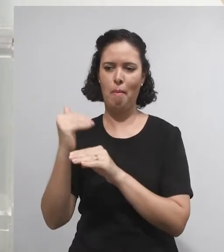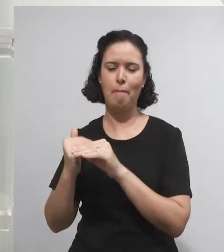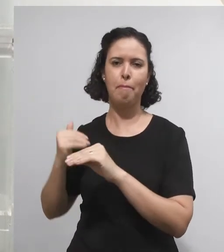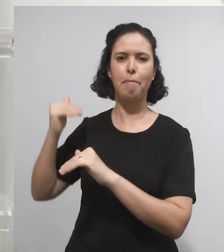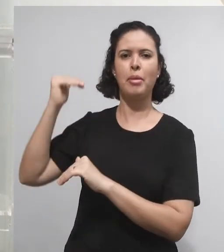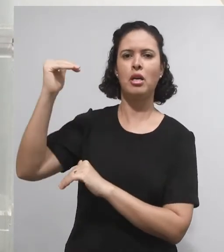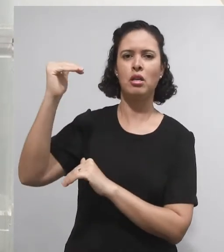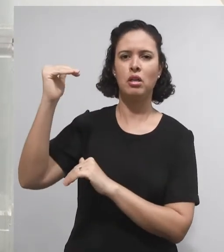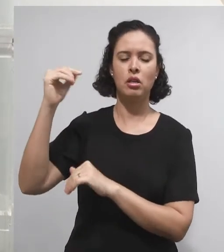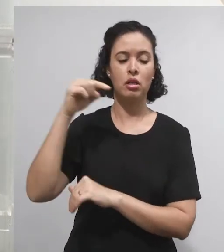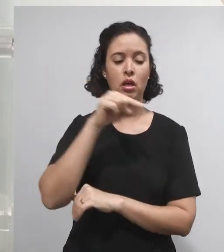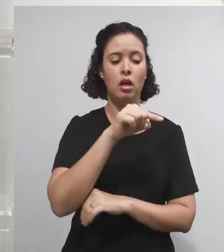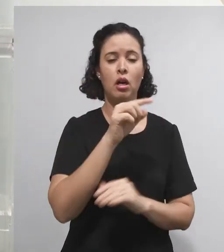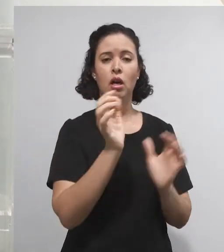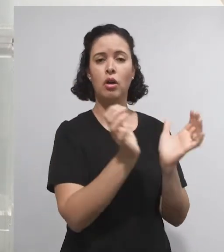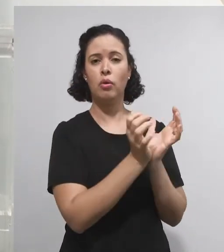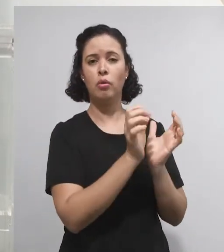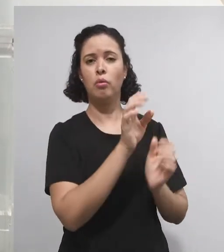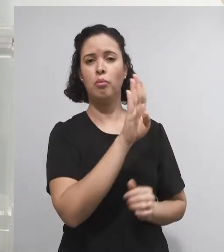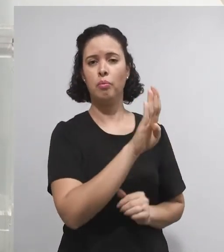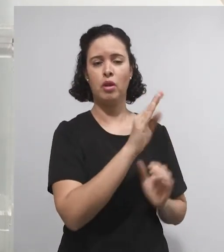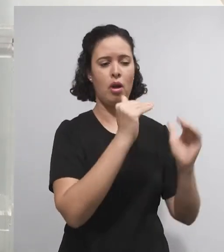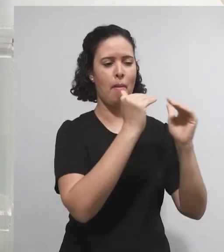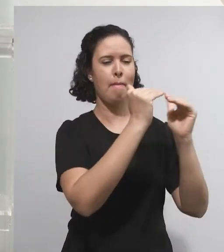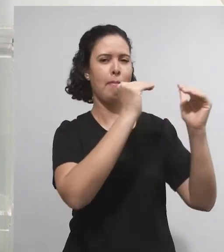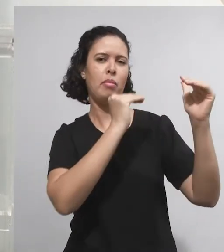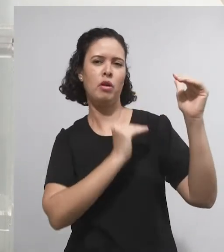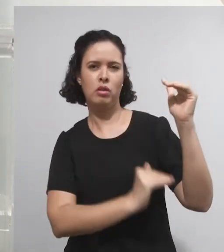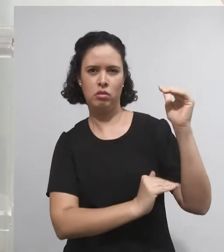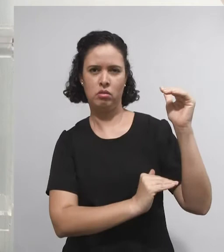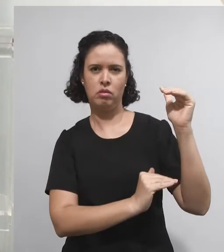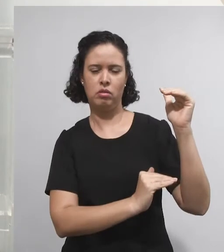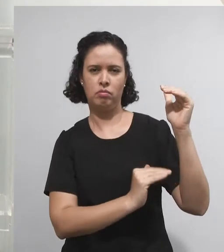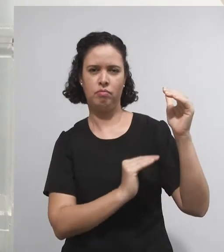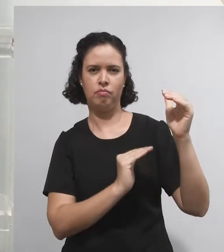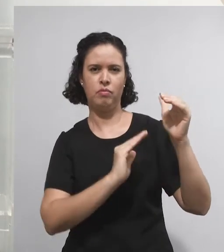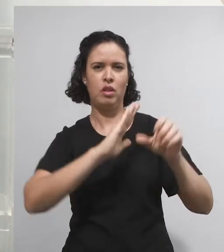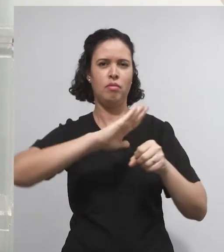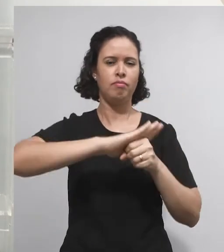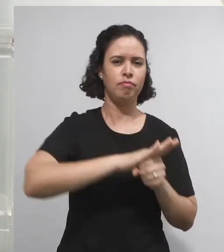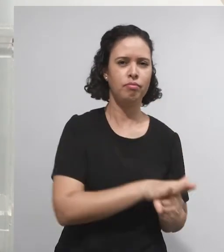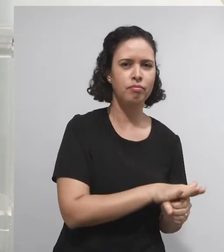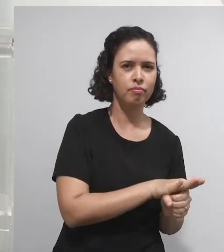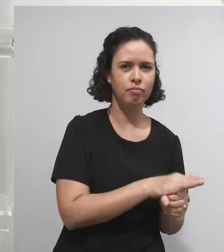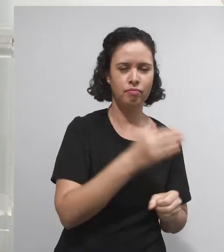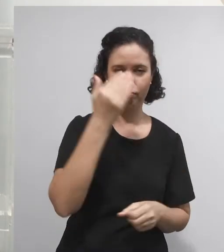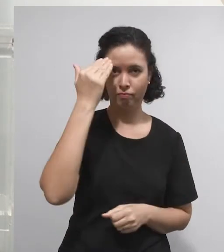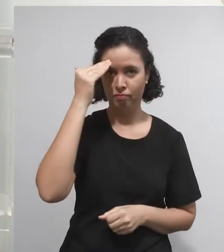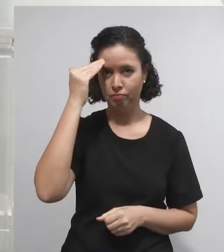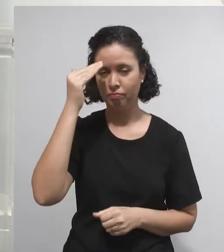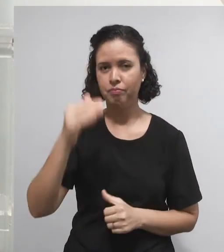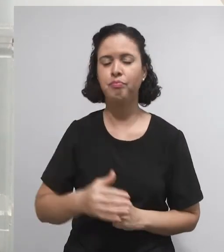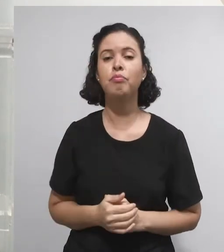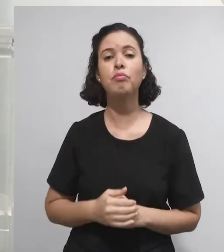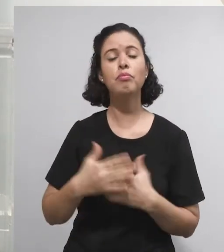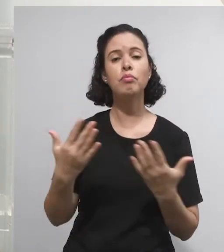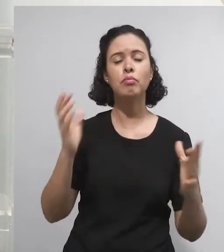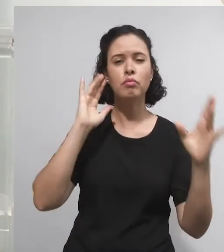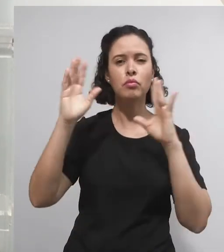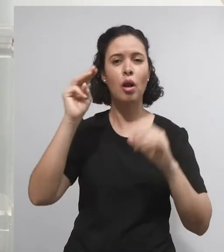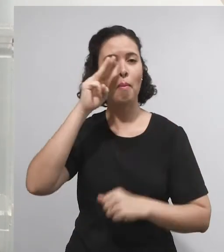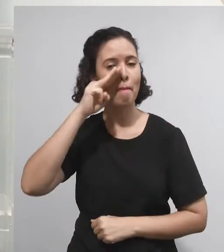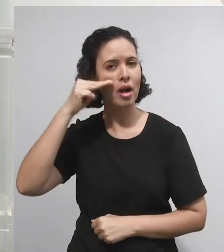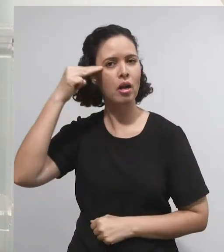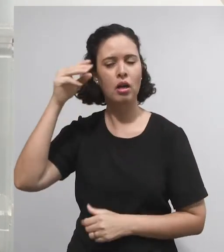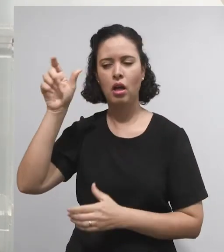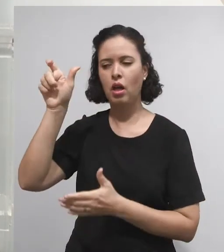continue dominando e a classe B continue sendo dominada. Na reflexão marxista, para que